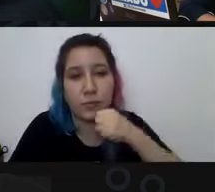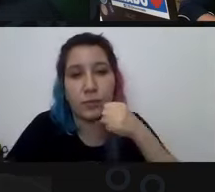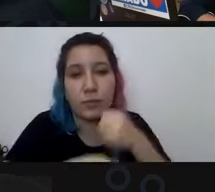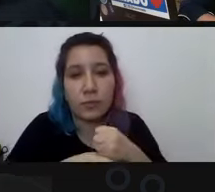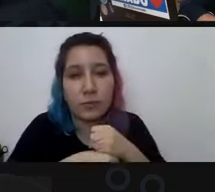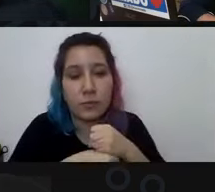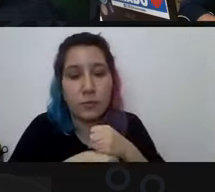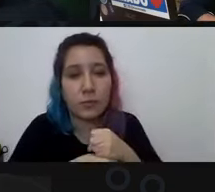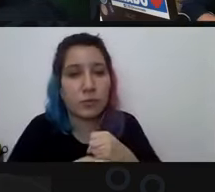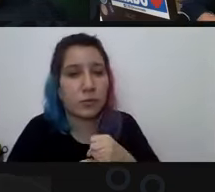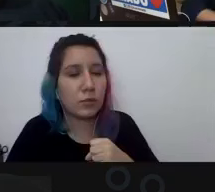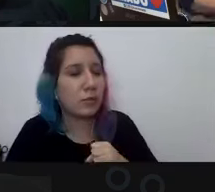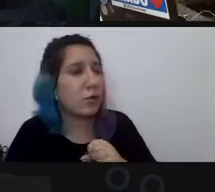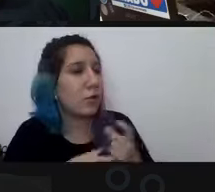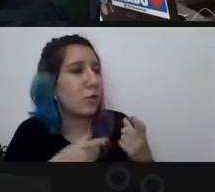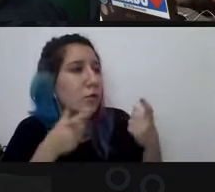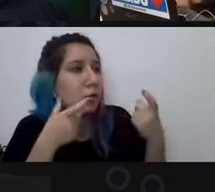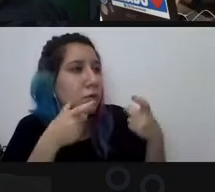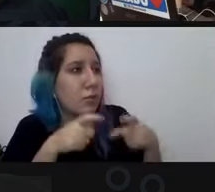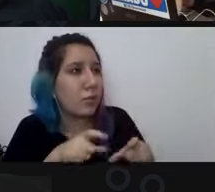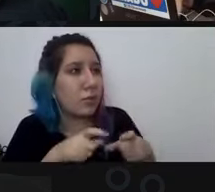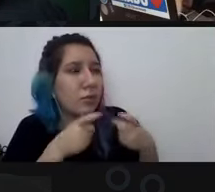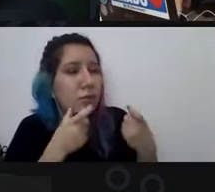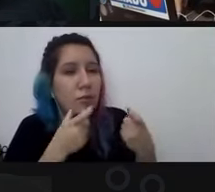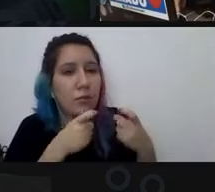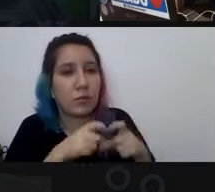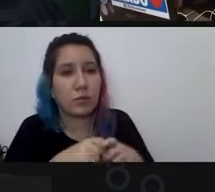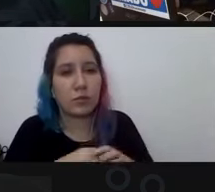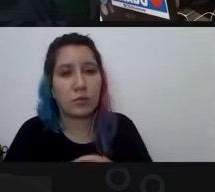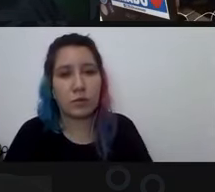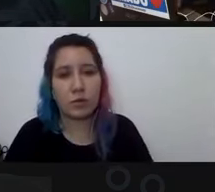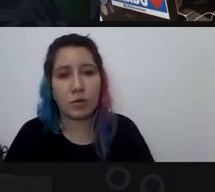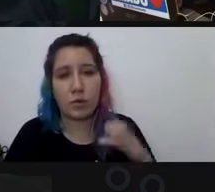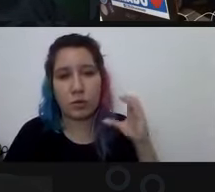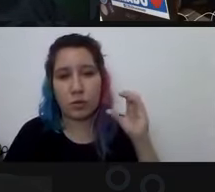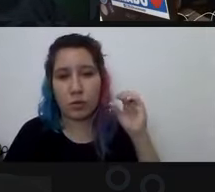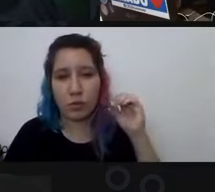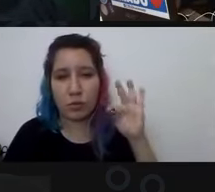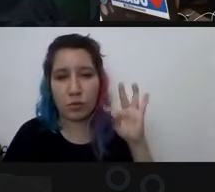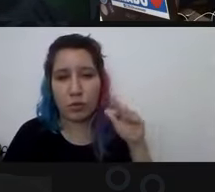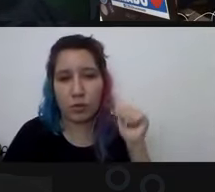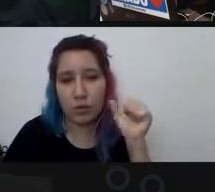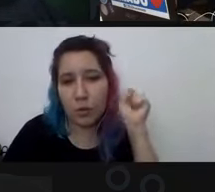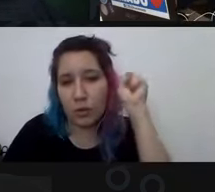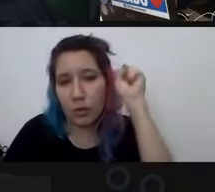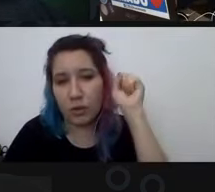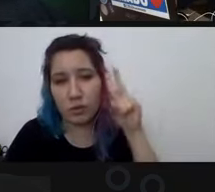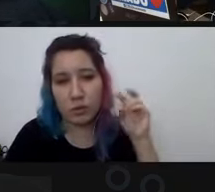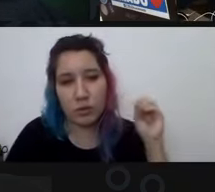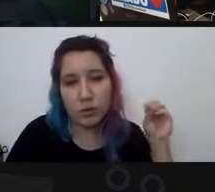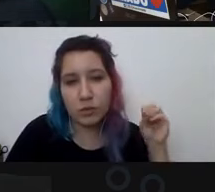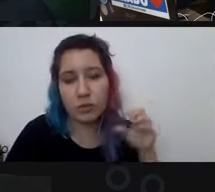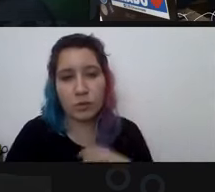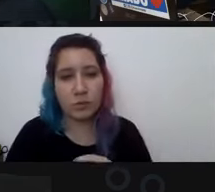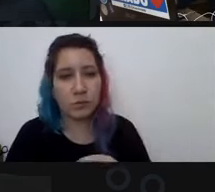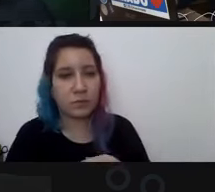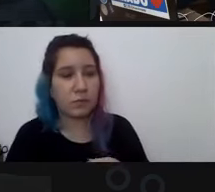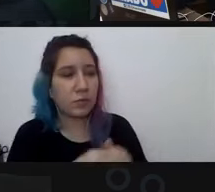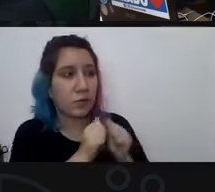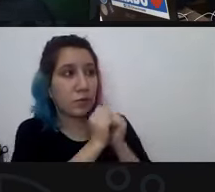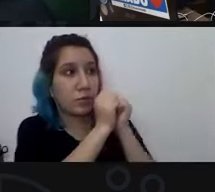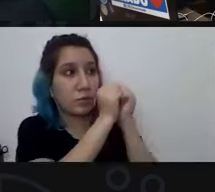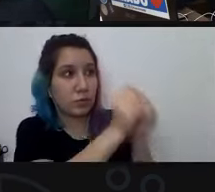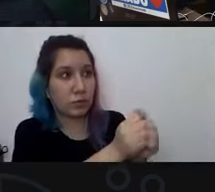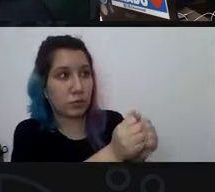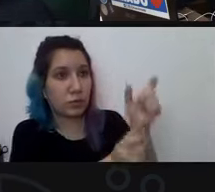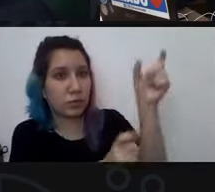comunidades que eu trabalho com turismo comunitário é a comunidade da cota, das cotas 200. Né? Você caminha com as pessoas lá, você